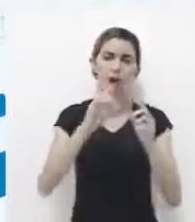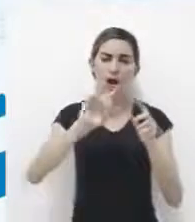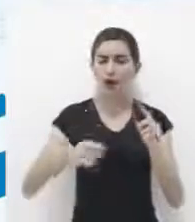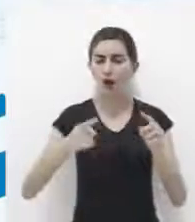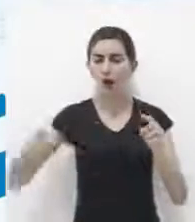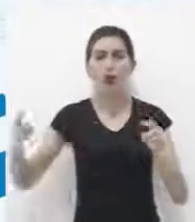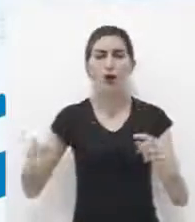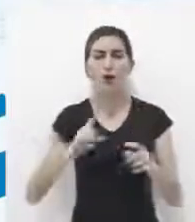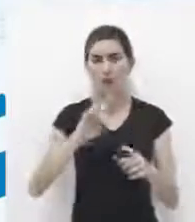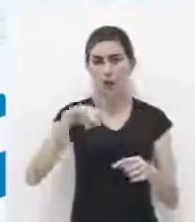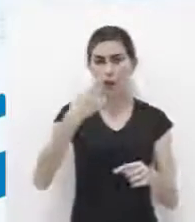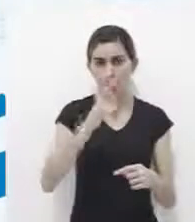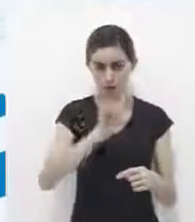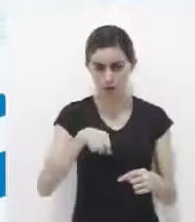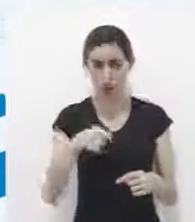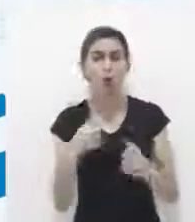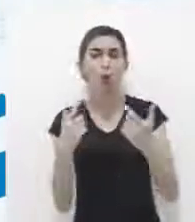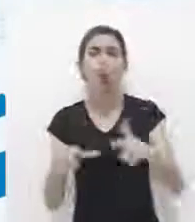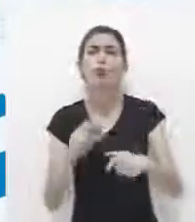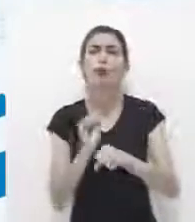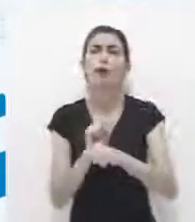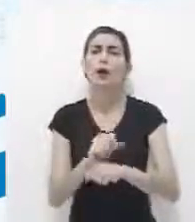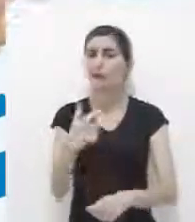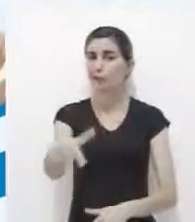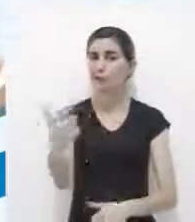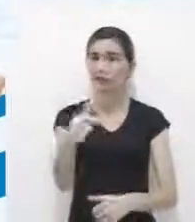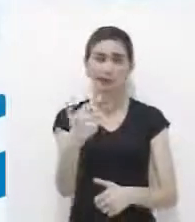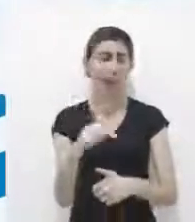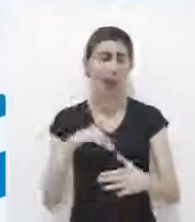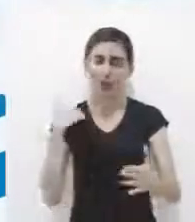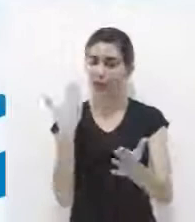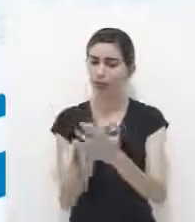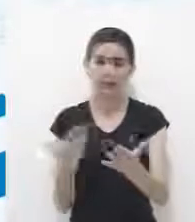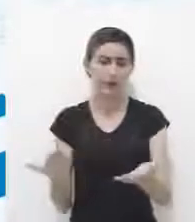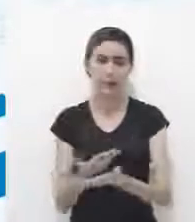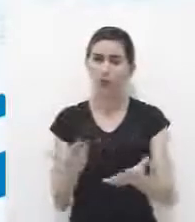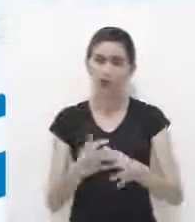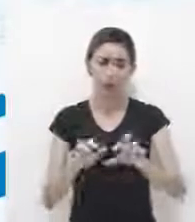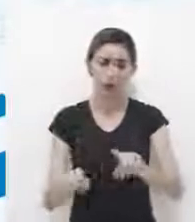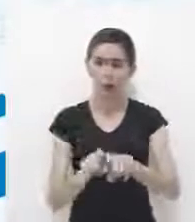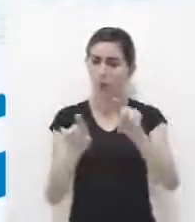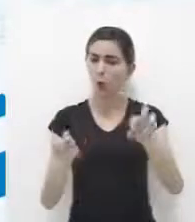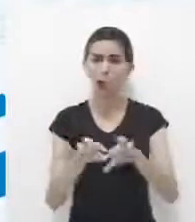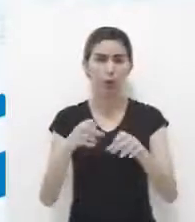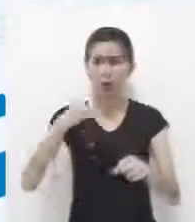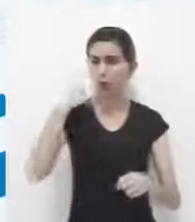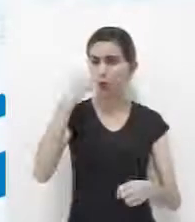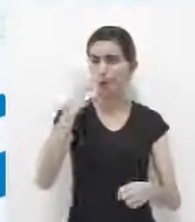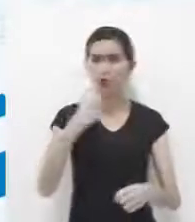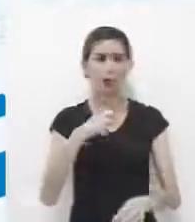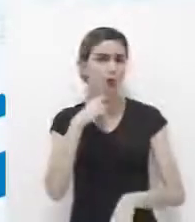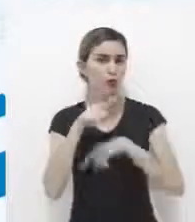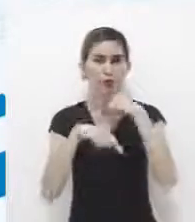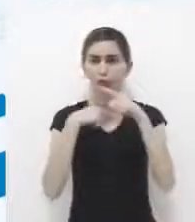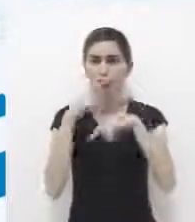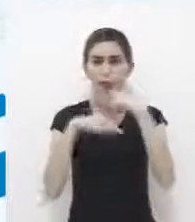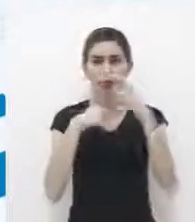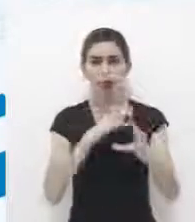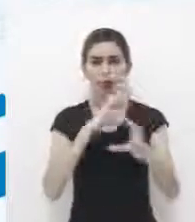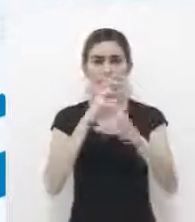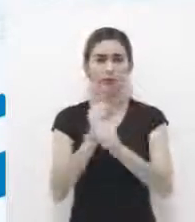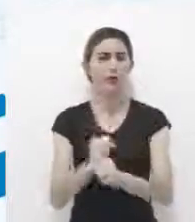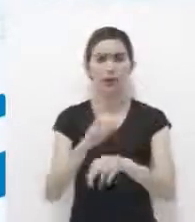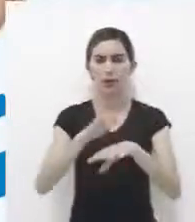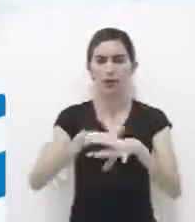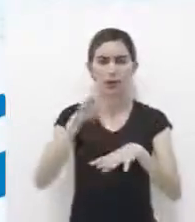quantidade de casas decimais, ou seja, depois da vírgula, onde que para? Até hoje, com os computadores mais potentes,